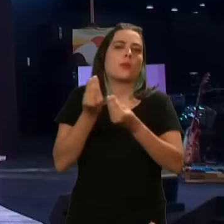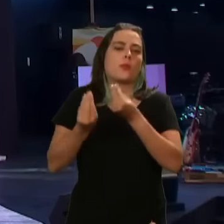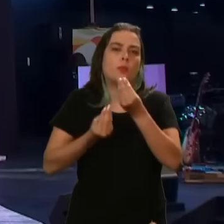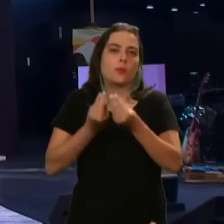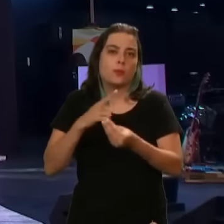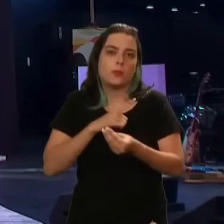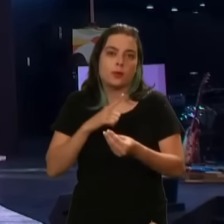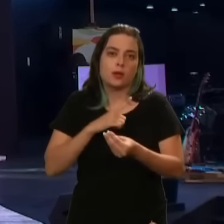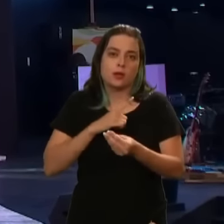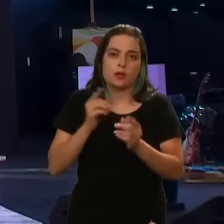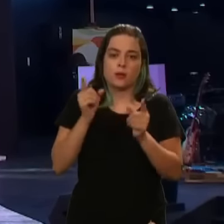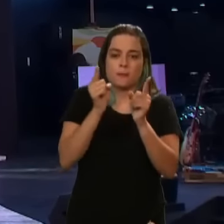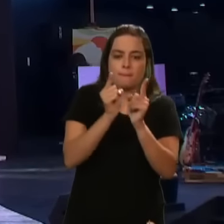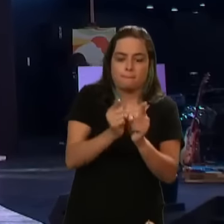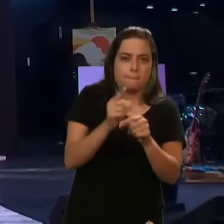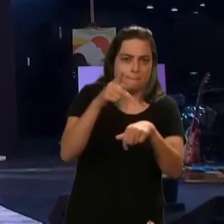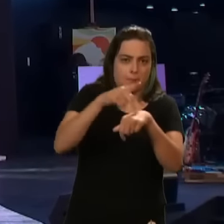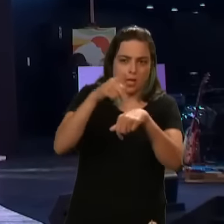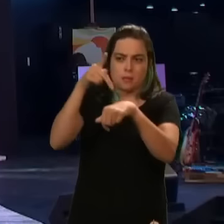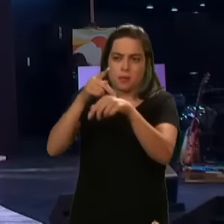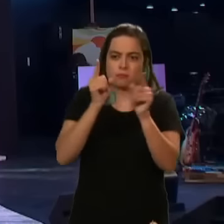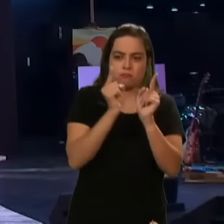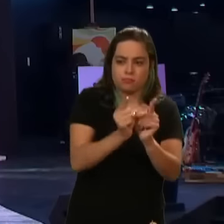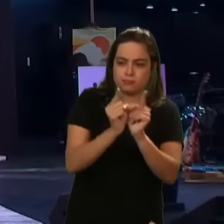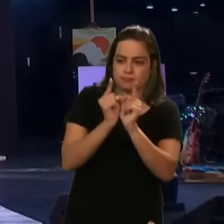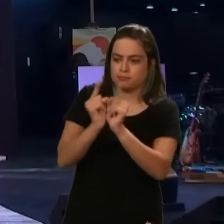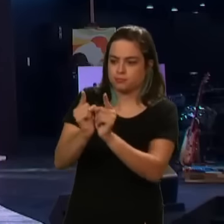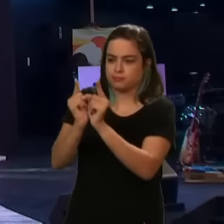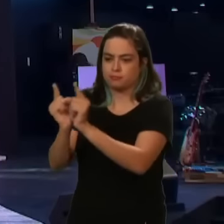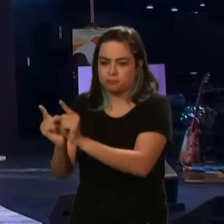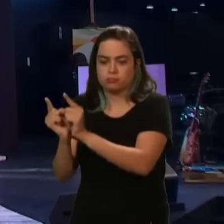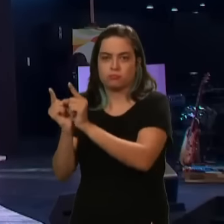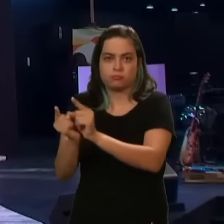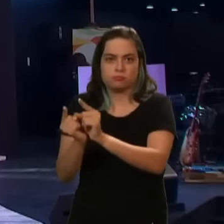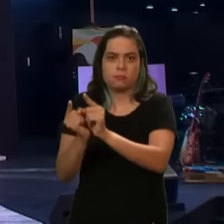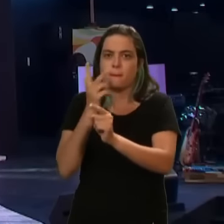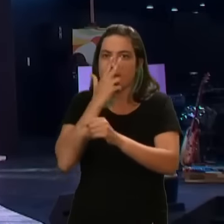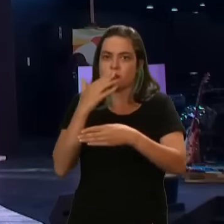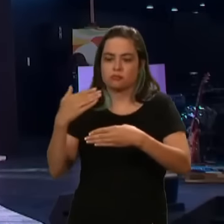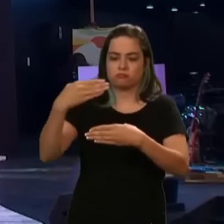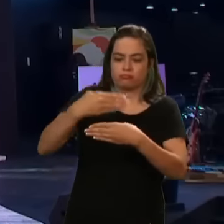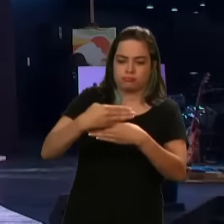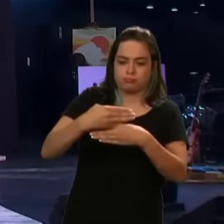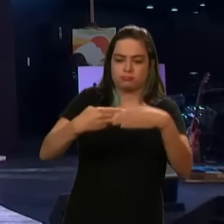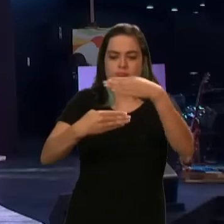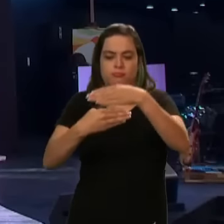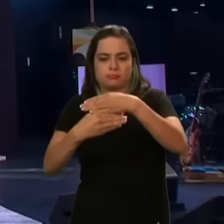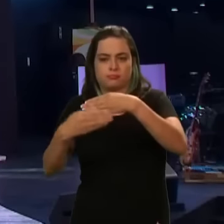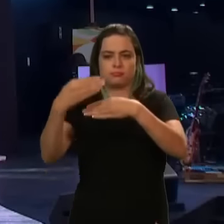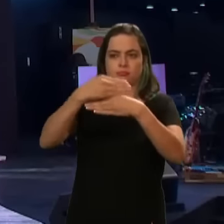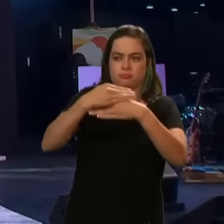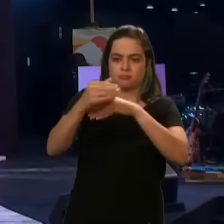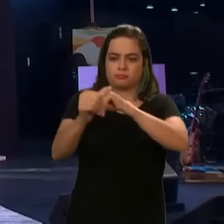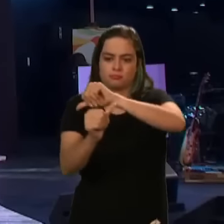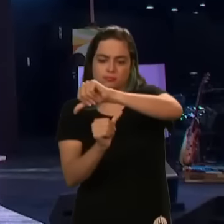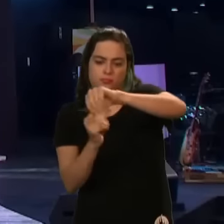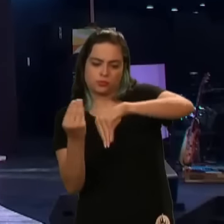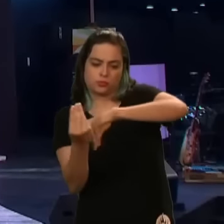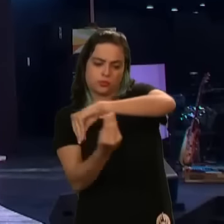dos sedimentos de outras rochas, que vão se acumulando com o tempo e sofrendo